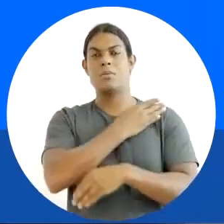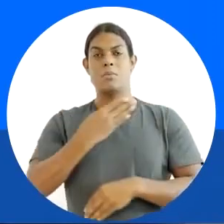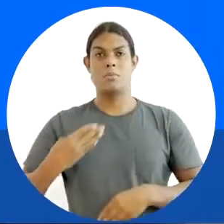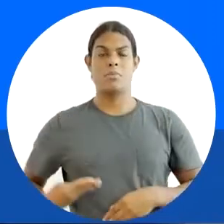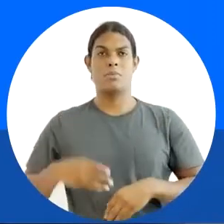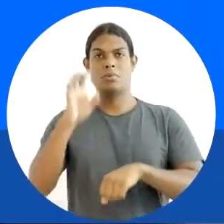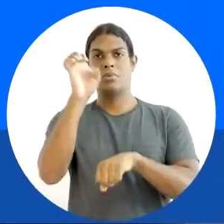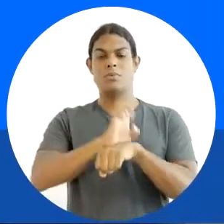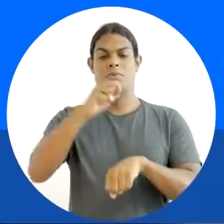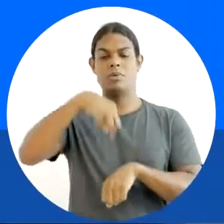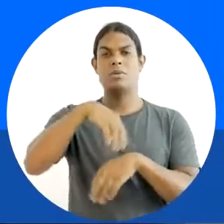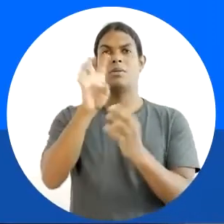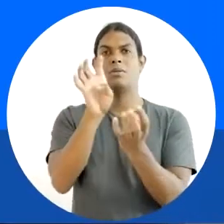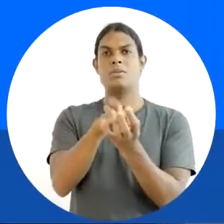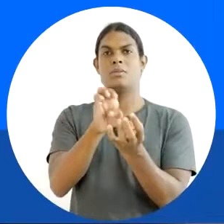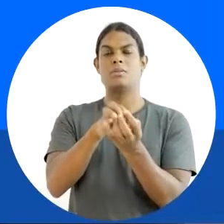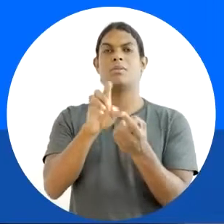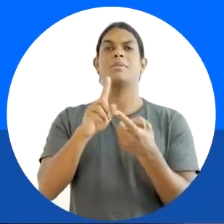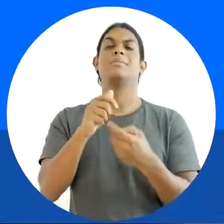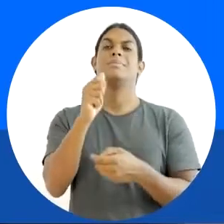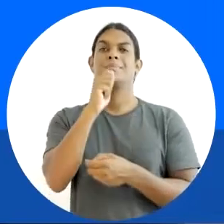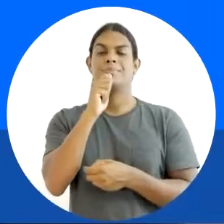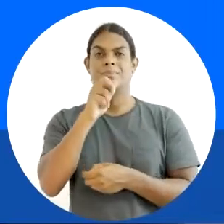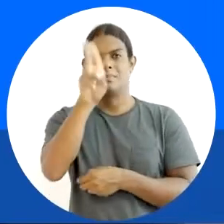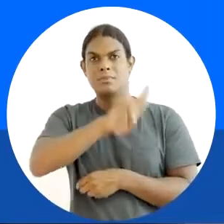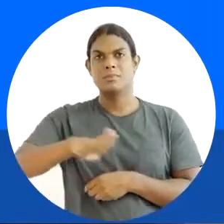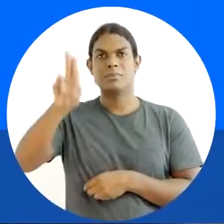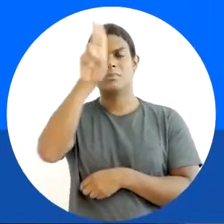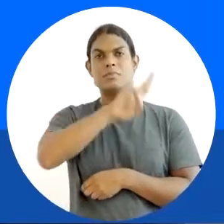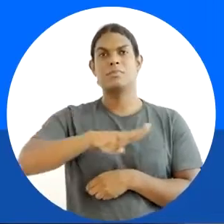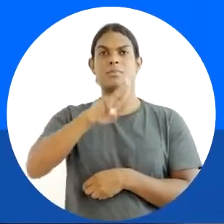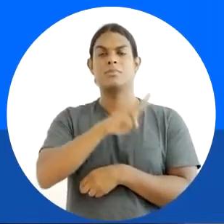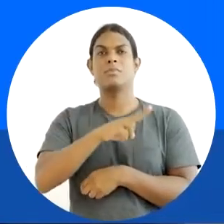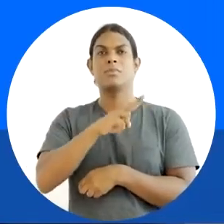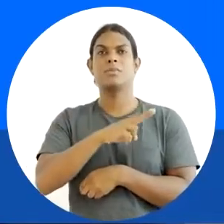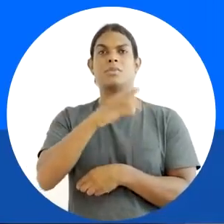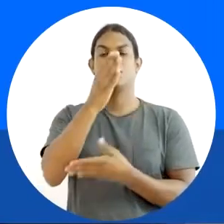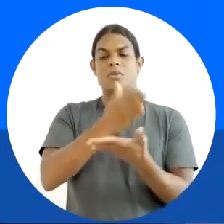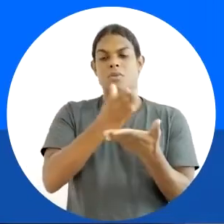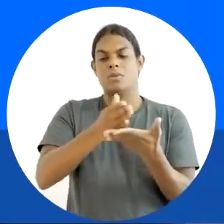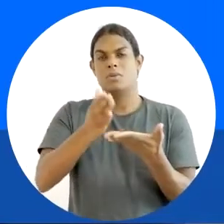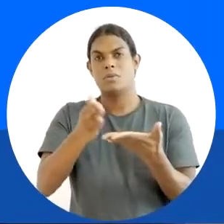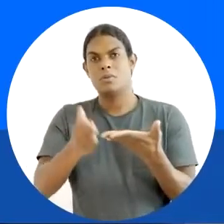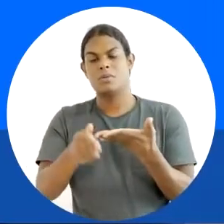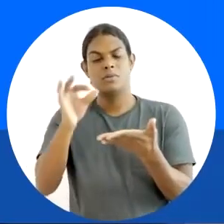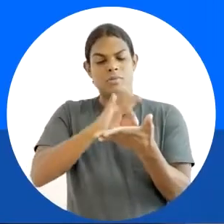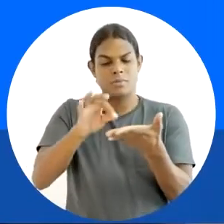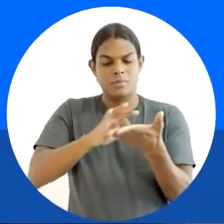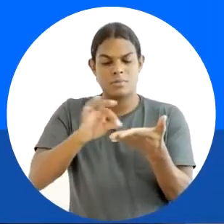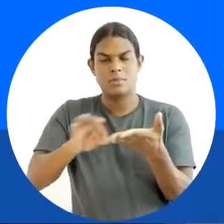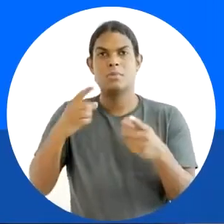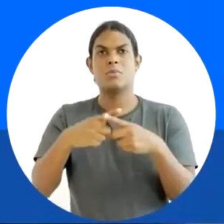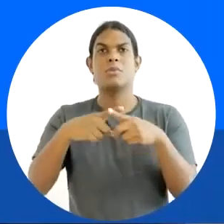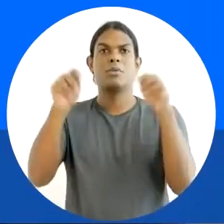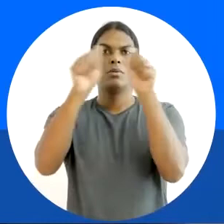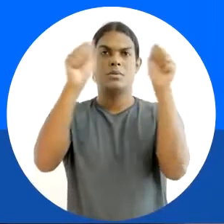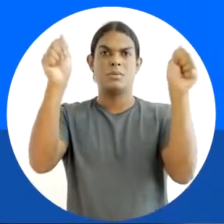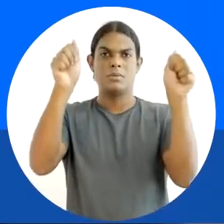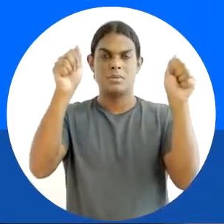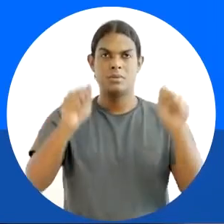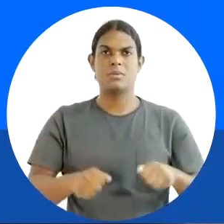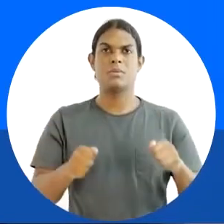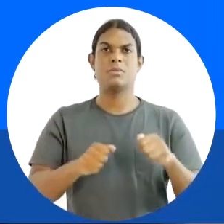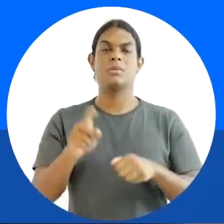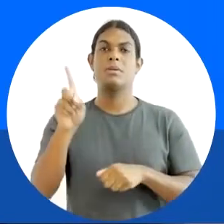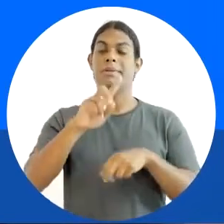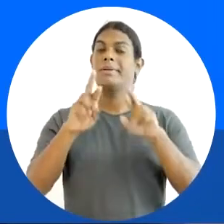o catálogo manual, porque o sistema de informação utilizado lá não é tão estável como